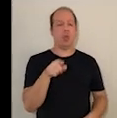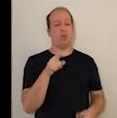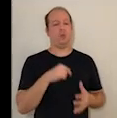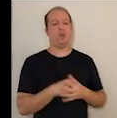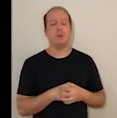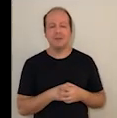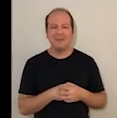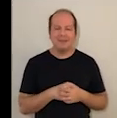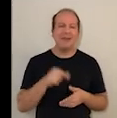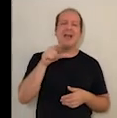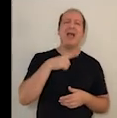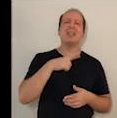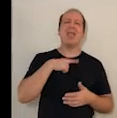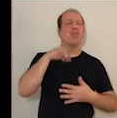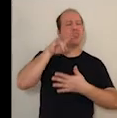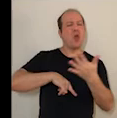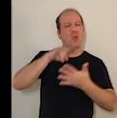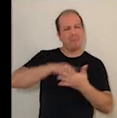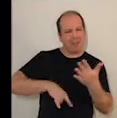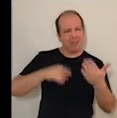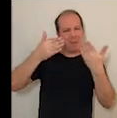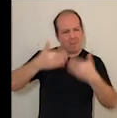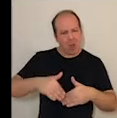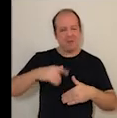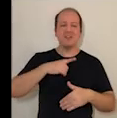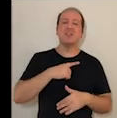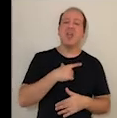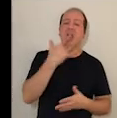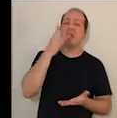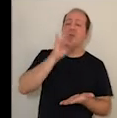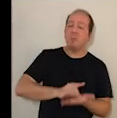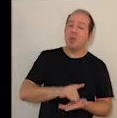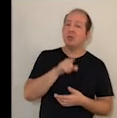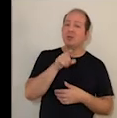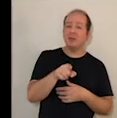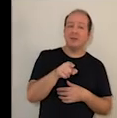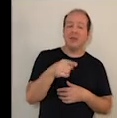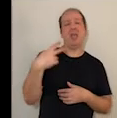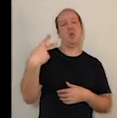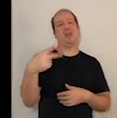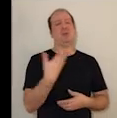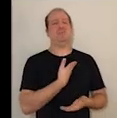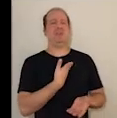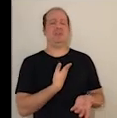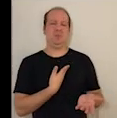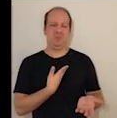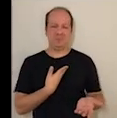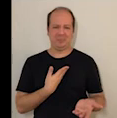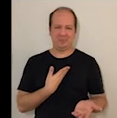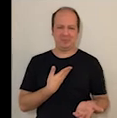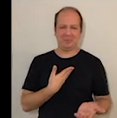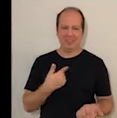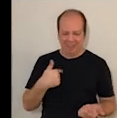eu. Os senhores têm qualquer documento que prove o que estão afirmando? Eu era seu amigo.